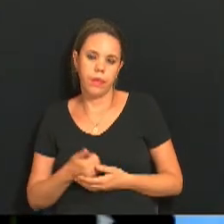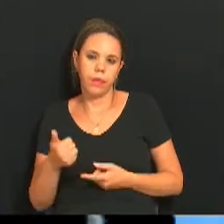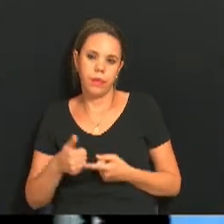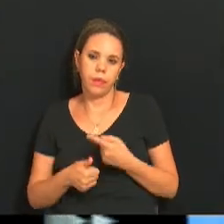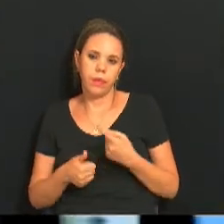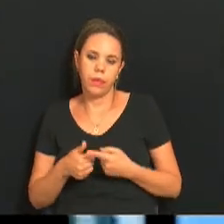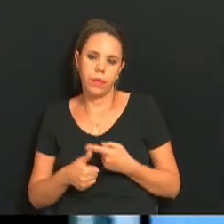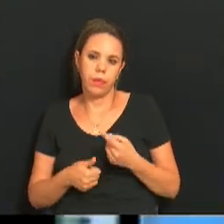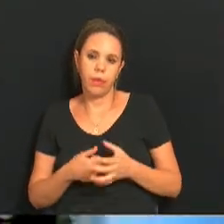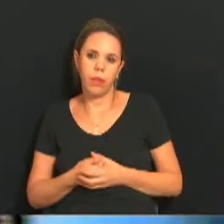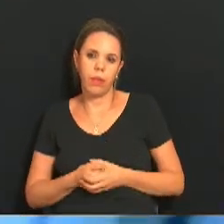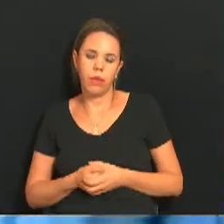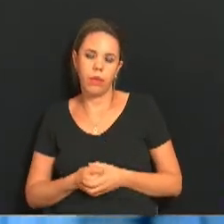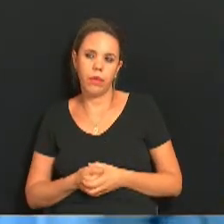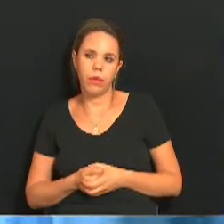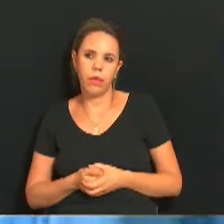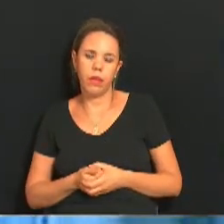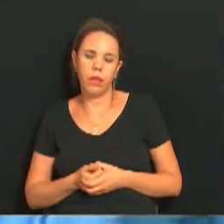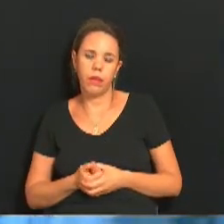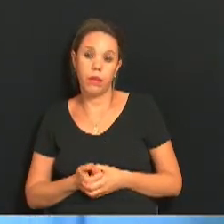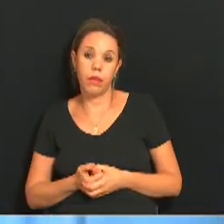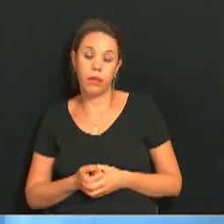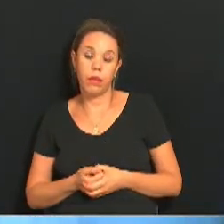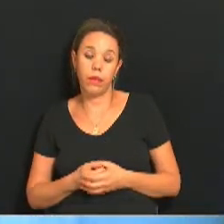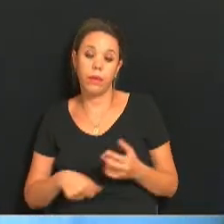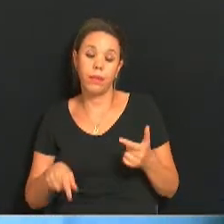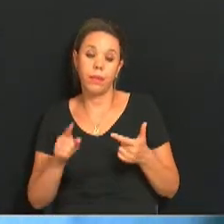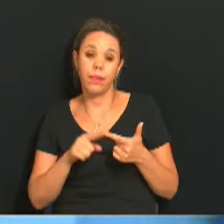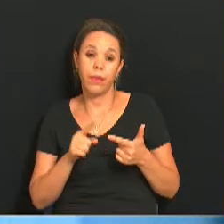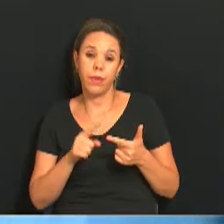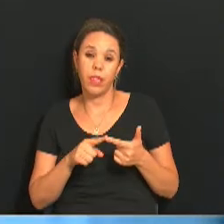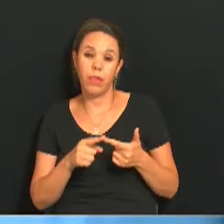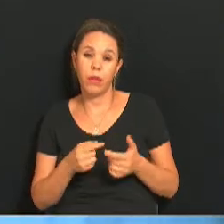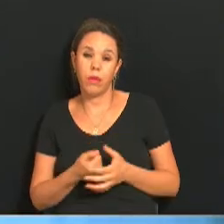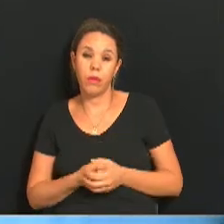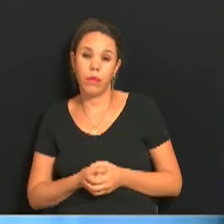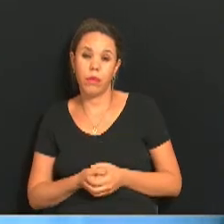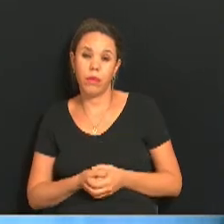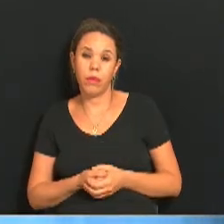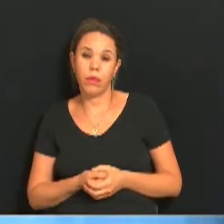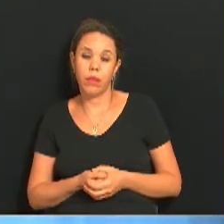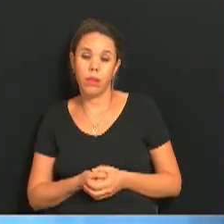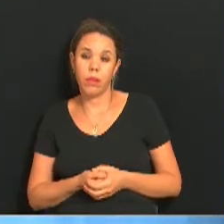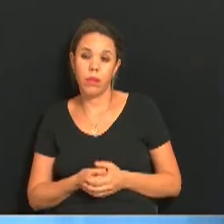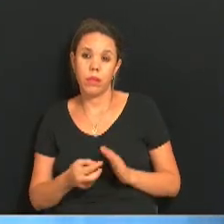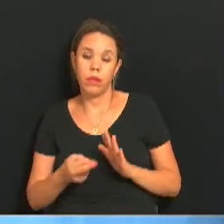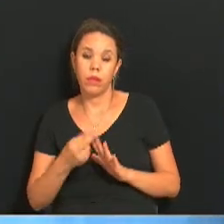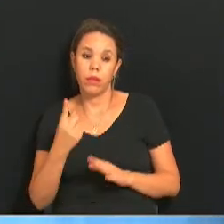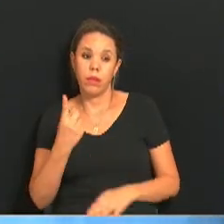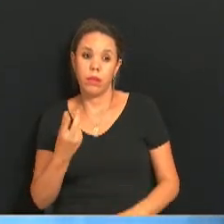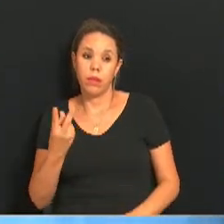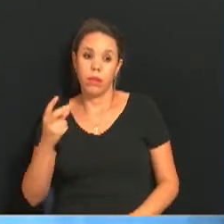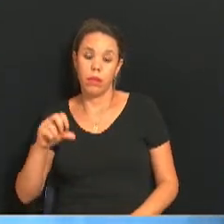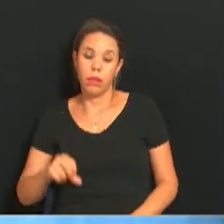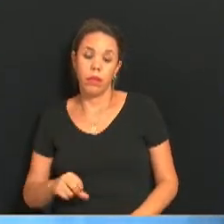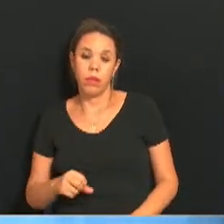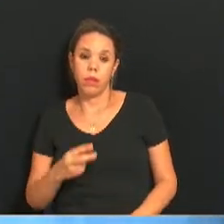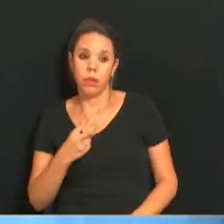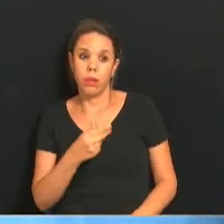retificação retificação é da revolução 129-d